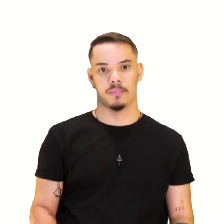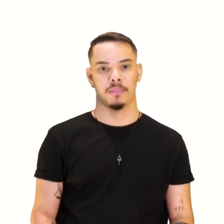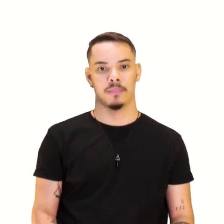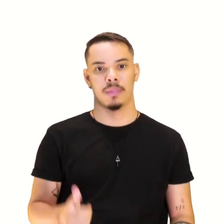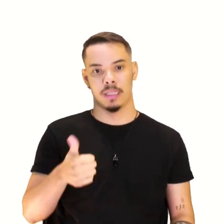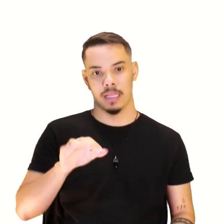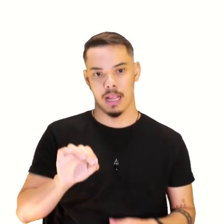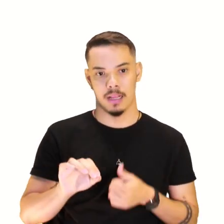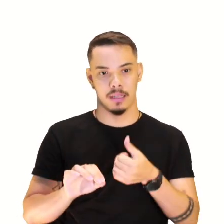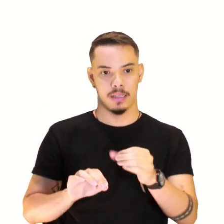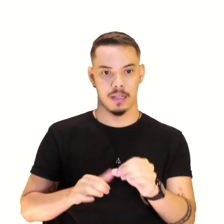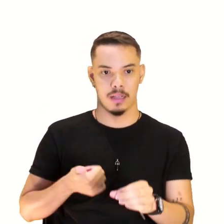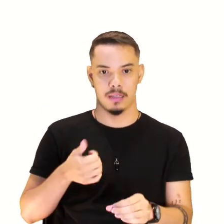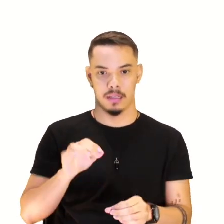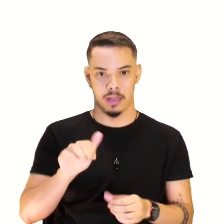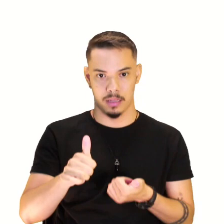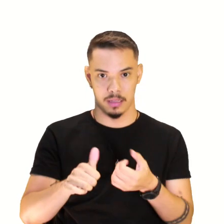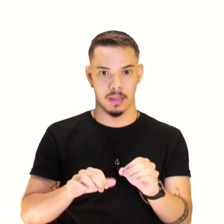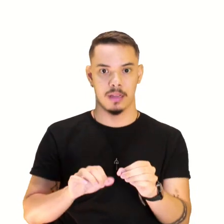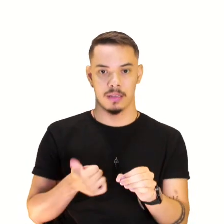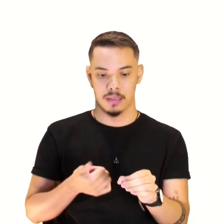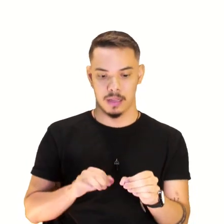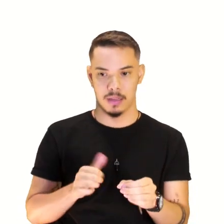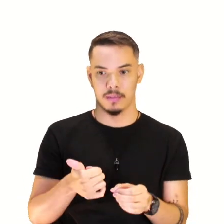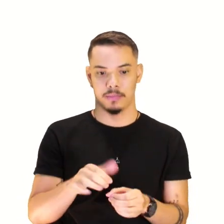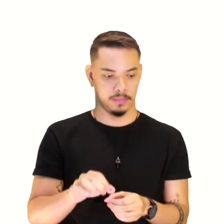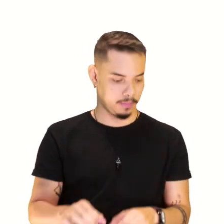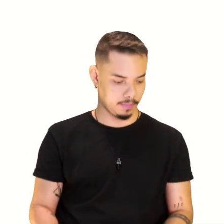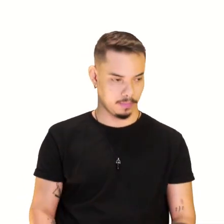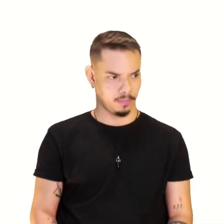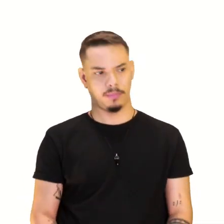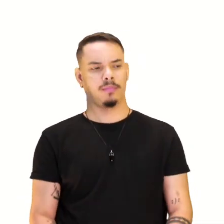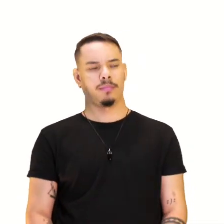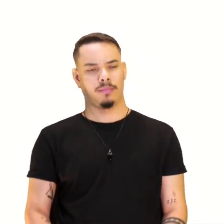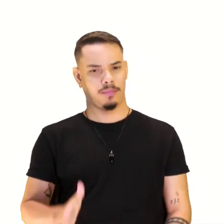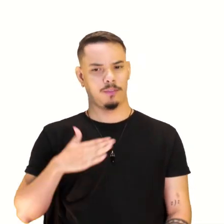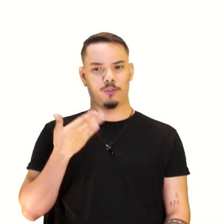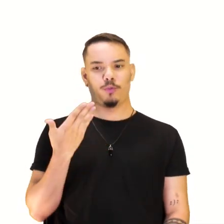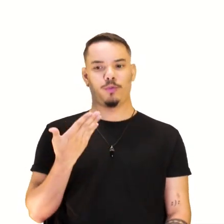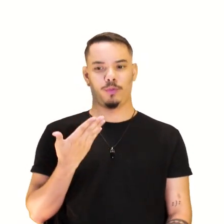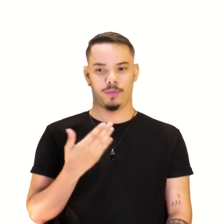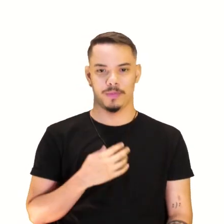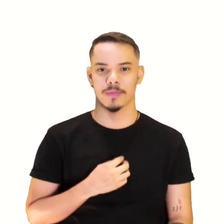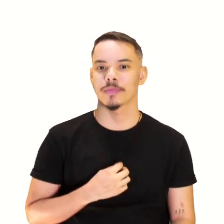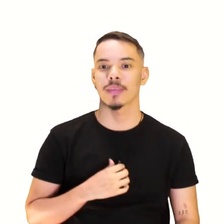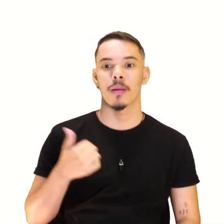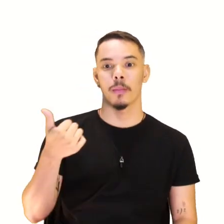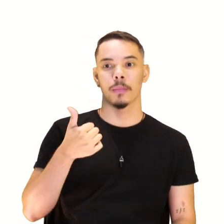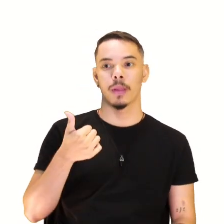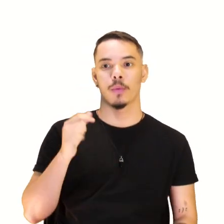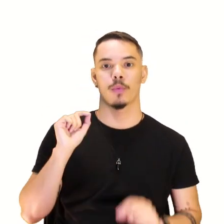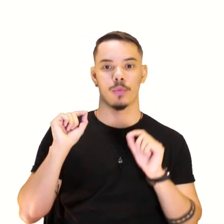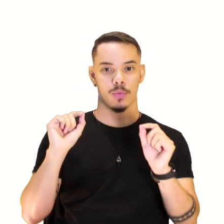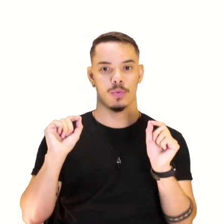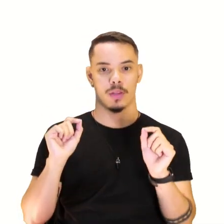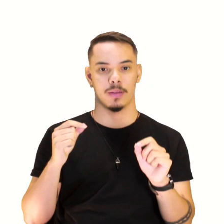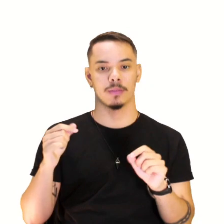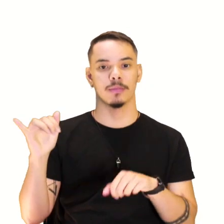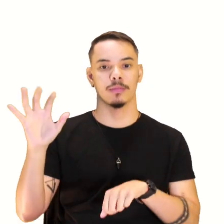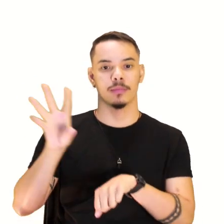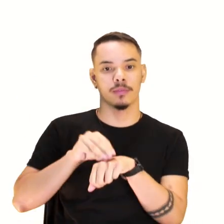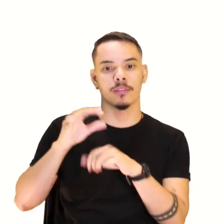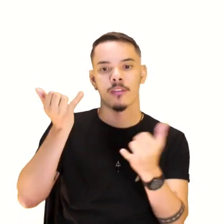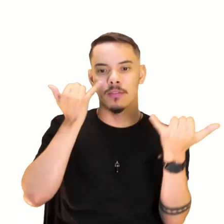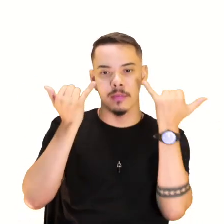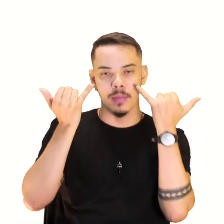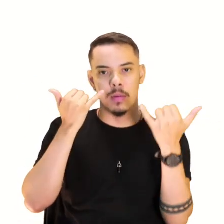10 em 10. Eu tomei um susto, porque 5, 15, 25 foi... Oxi. Primeiro passo, a gente coleta os dados do